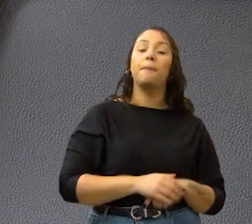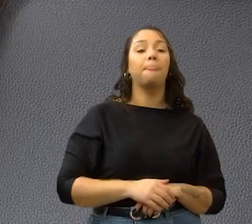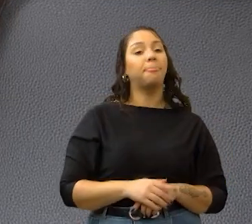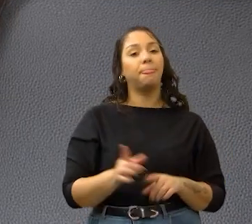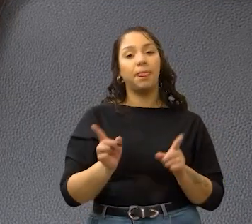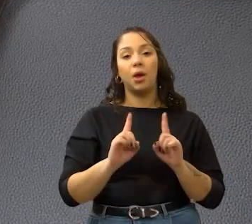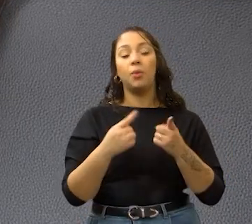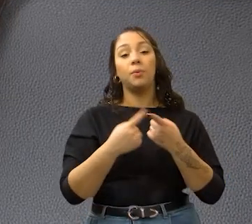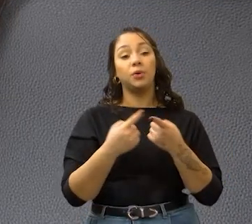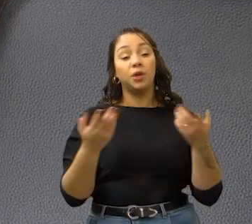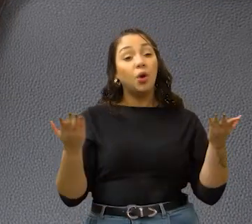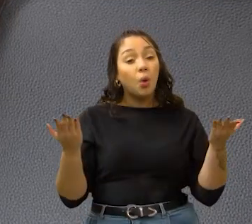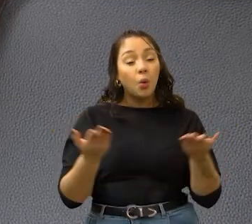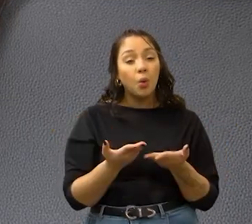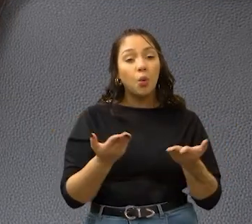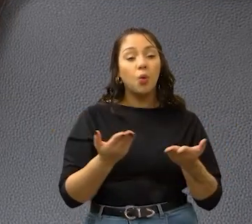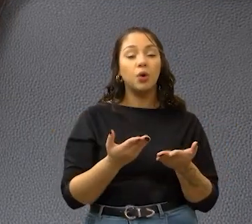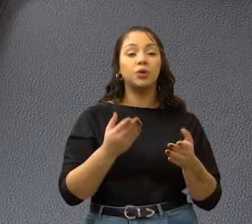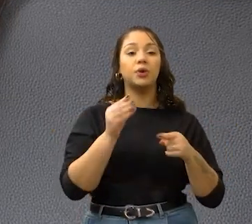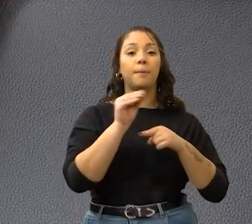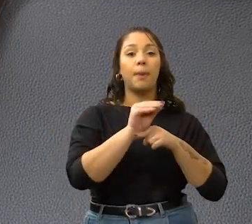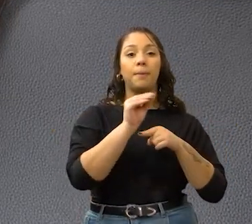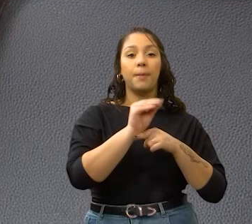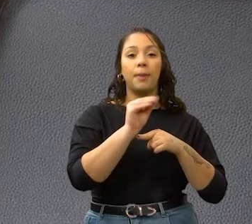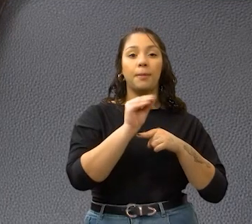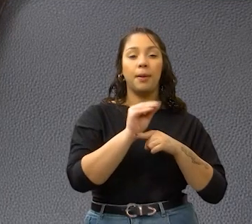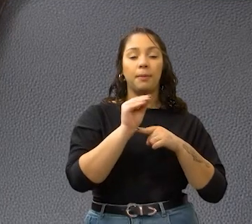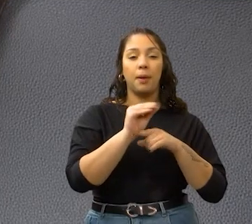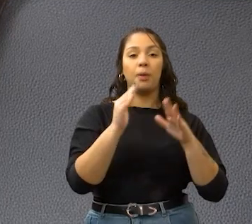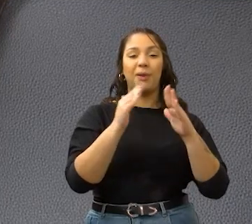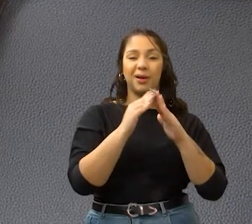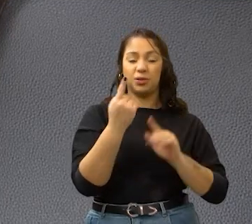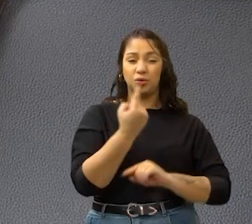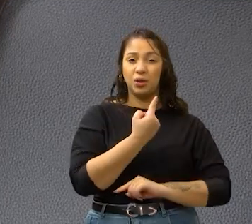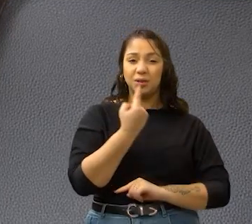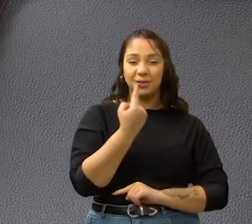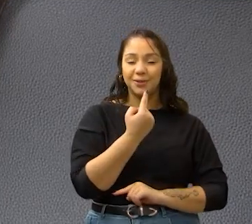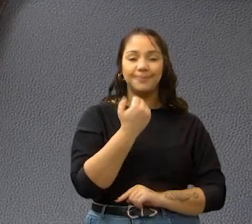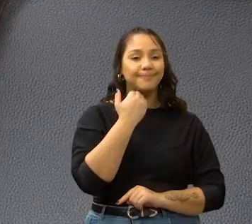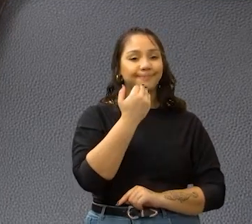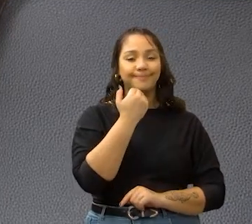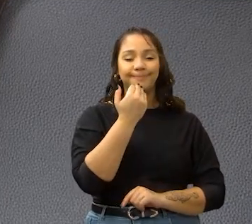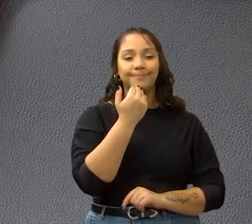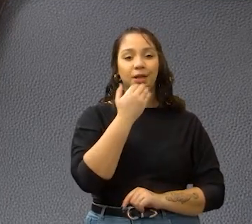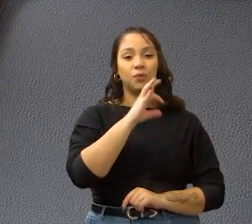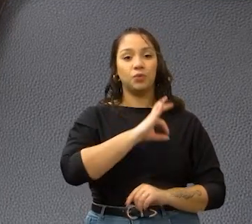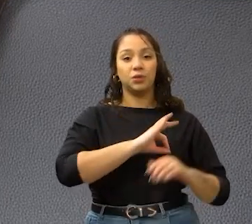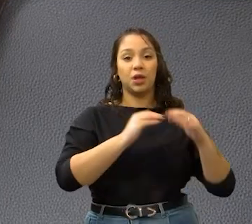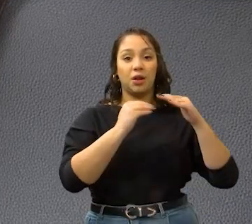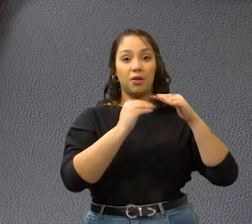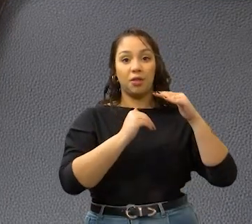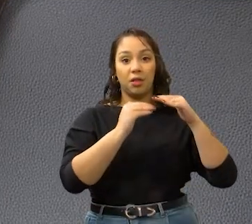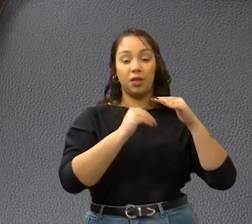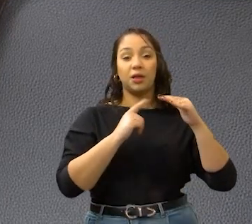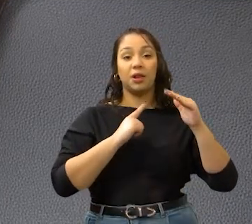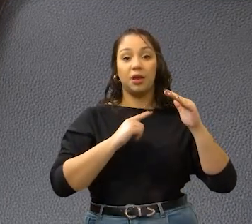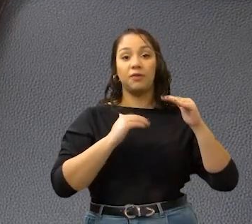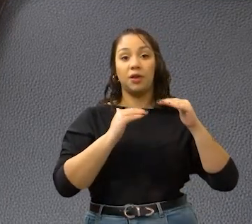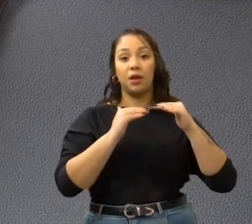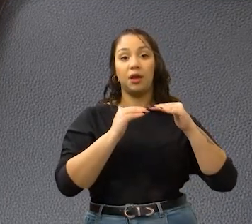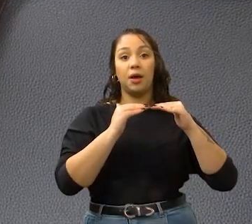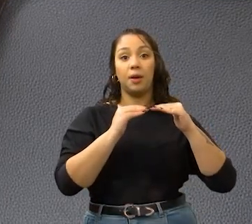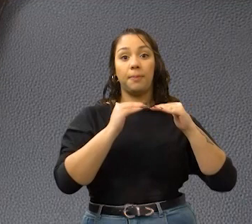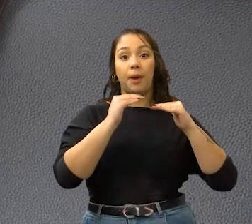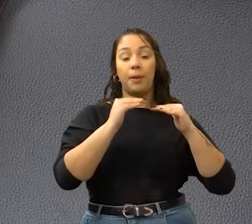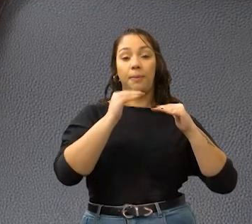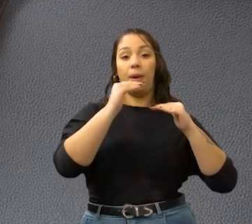uma casa sozinho, não tá simples, não tá. O salário mínimo, infelizmente, depois de todos os